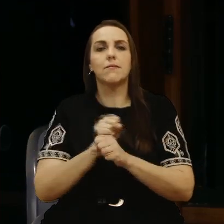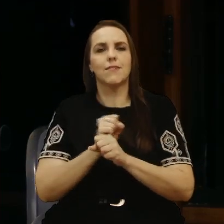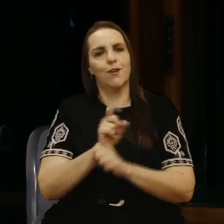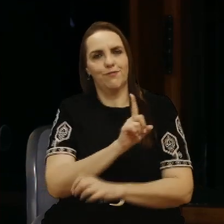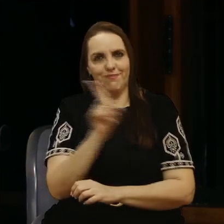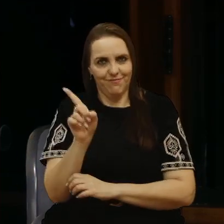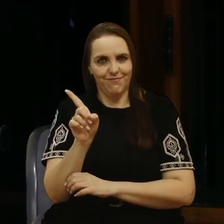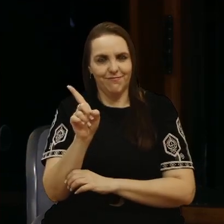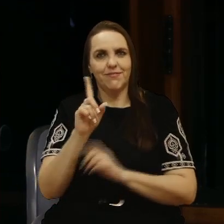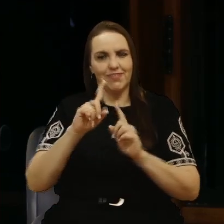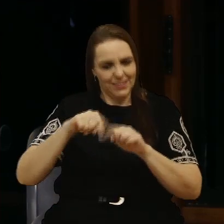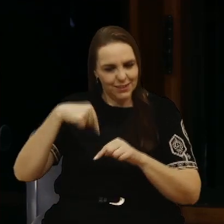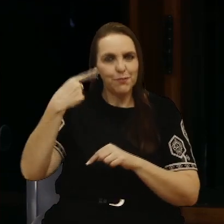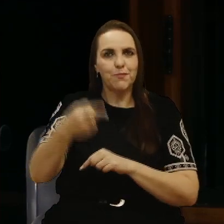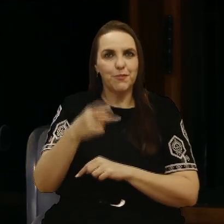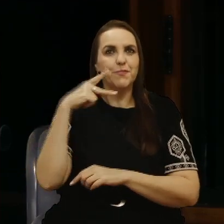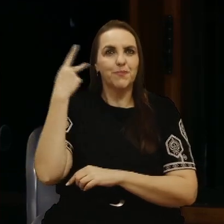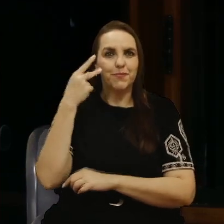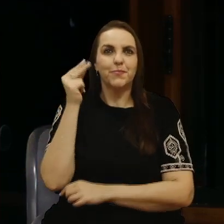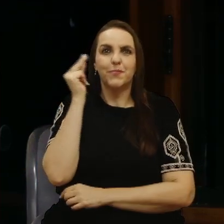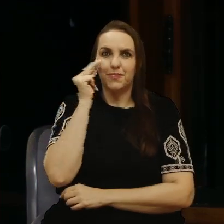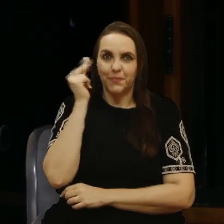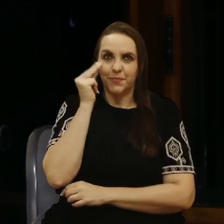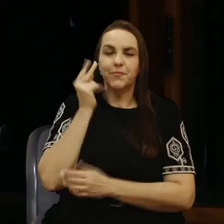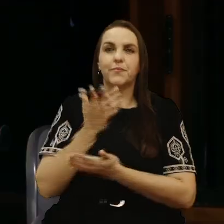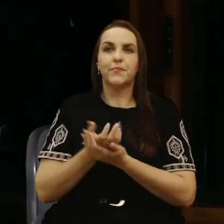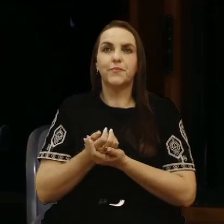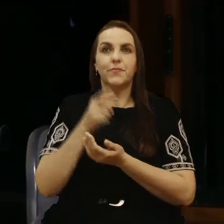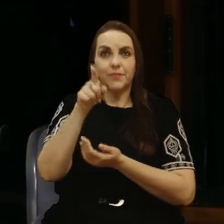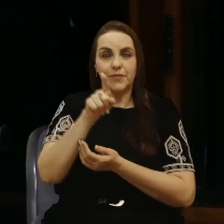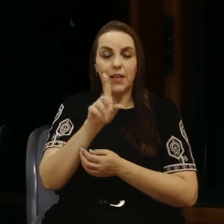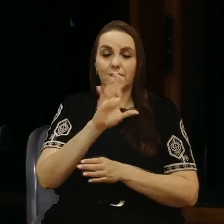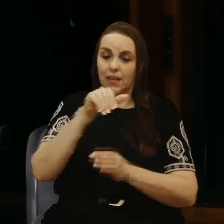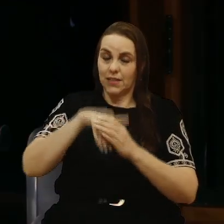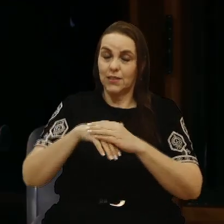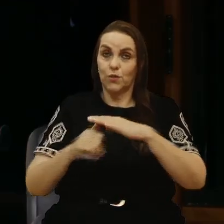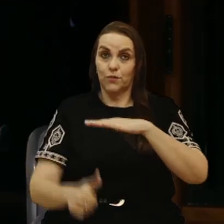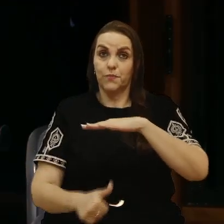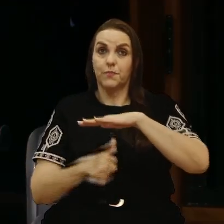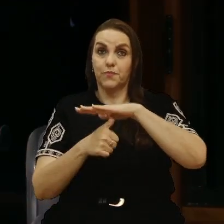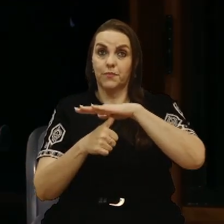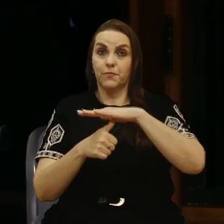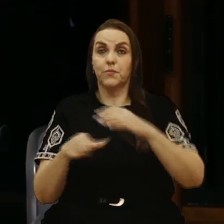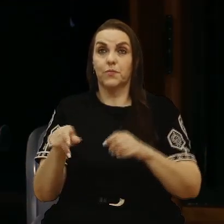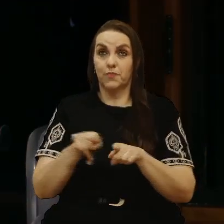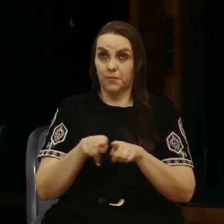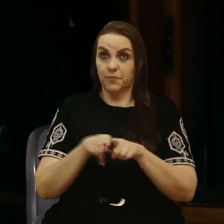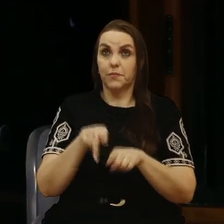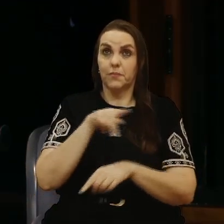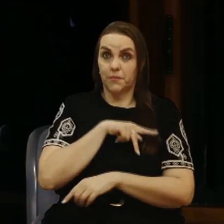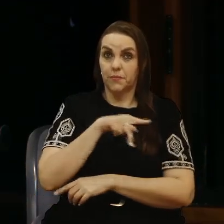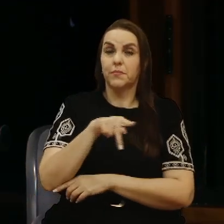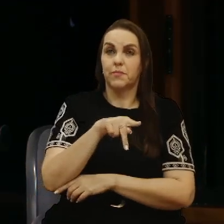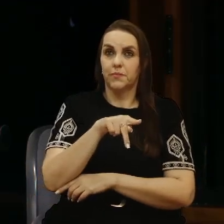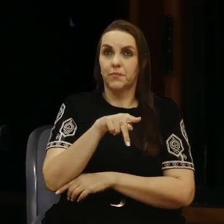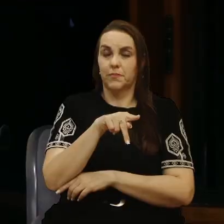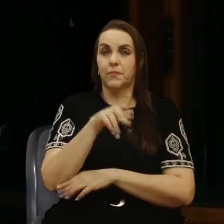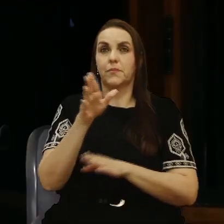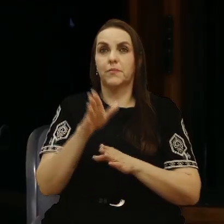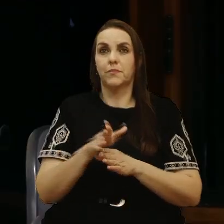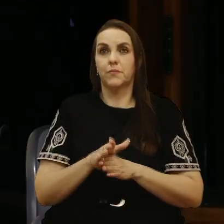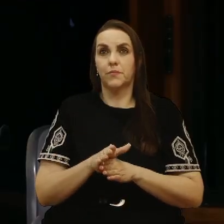logo mais, vereador Cláudio Libardi, haverá a eleição do reitor e do presidente do Conselho